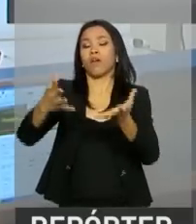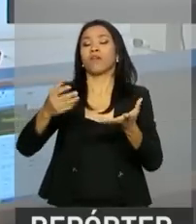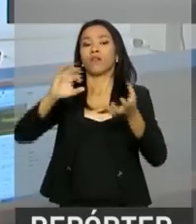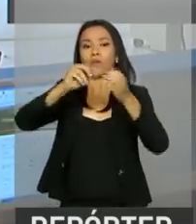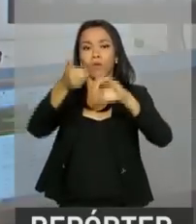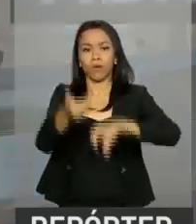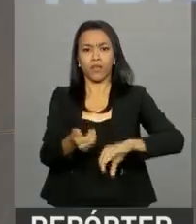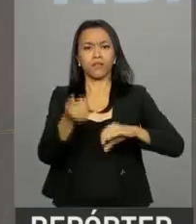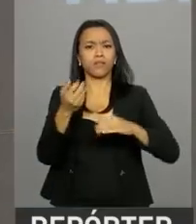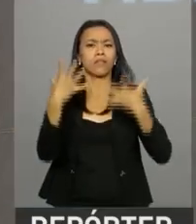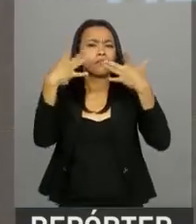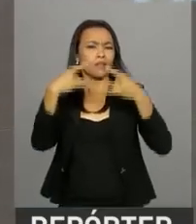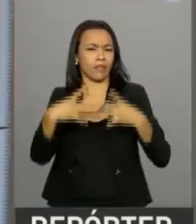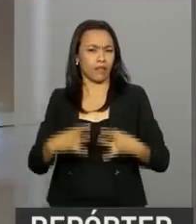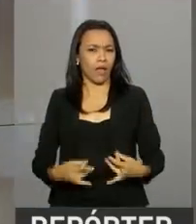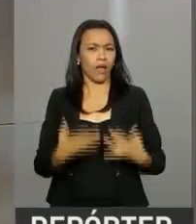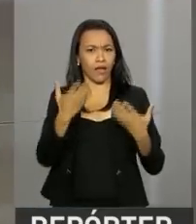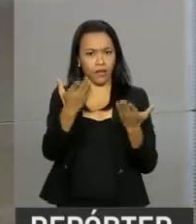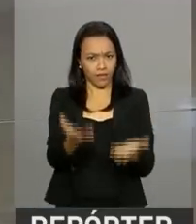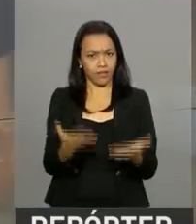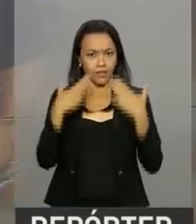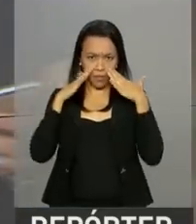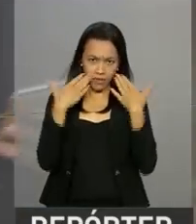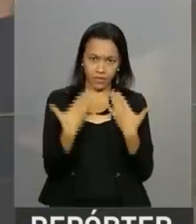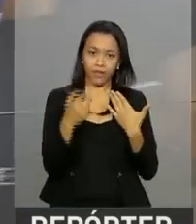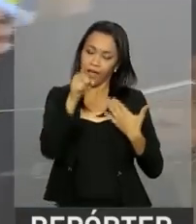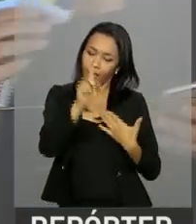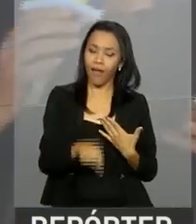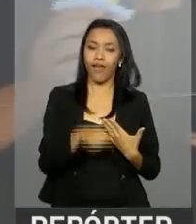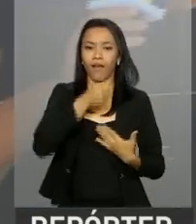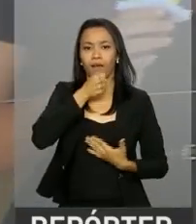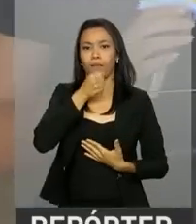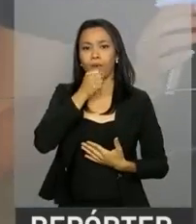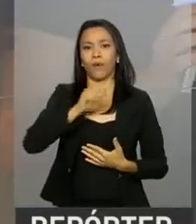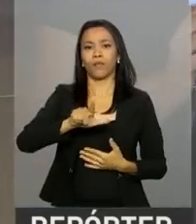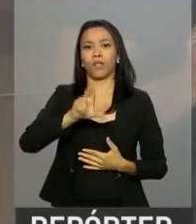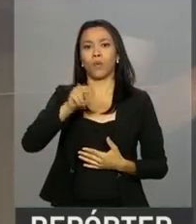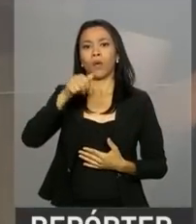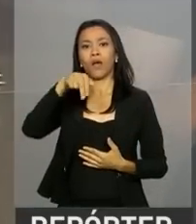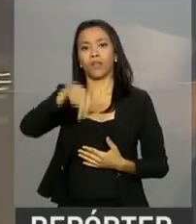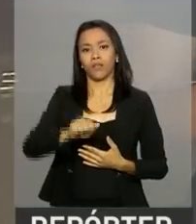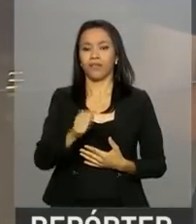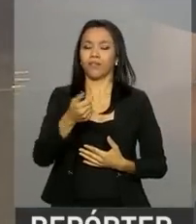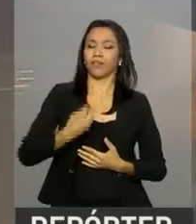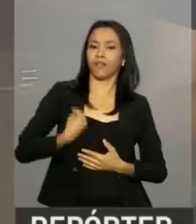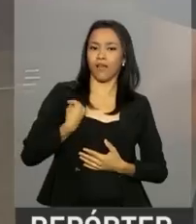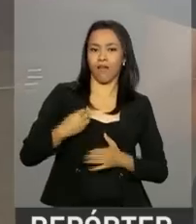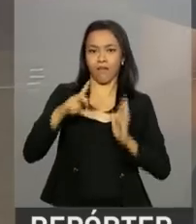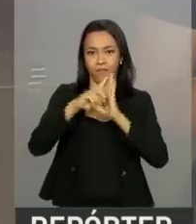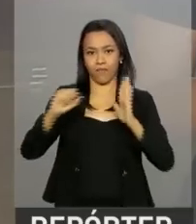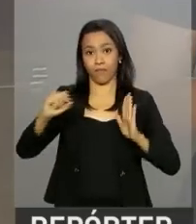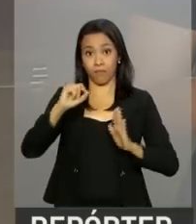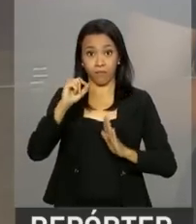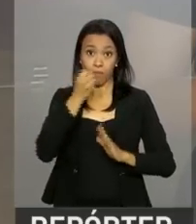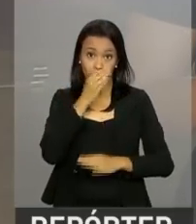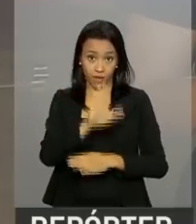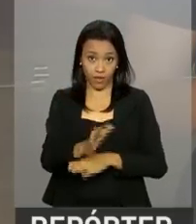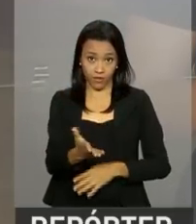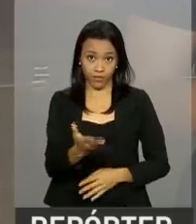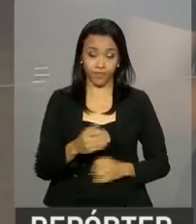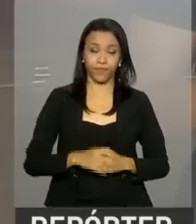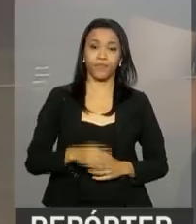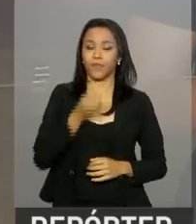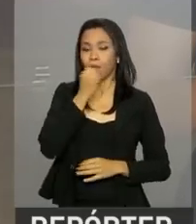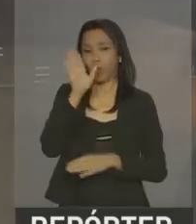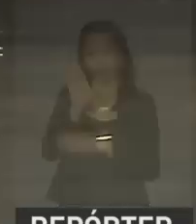Nacional. Quem traz para a gente os detalhes ao vivo sobre esse assunto é a repórter Luana Karen, que está no Palácio do Planalto. Boa tarde, Luana. Boa